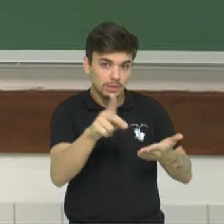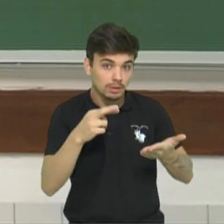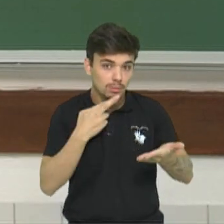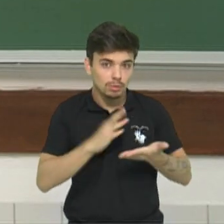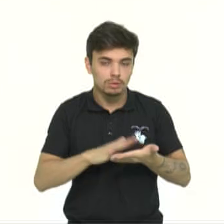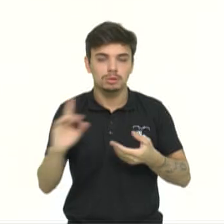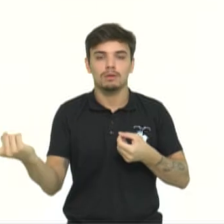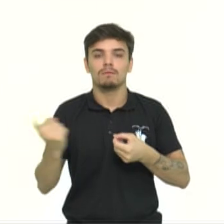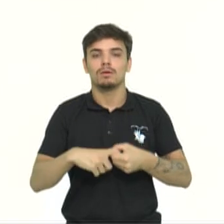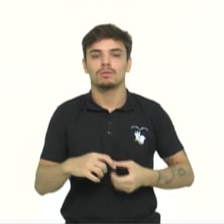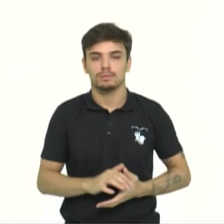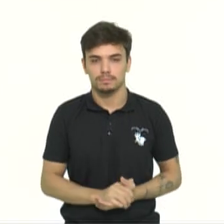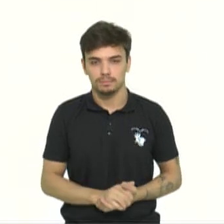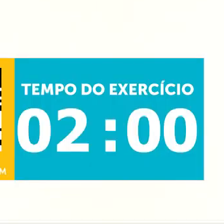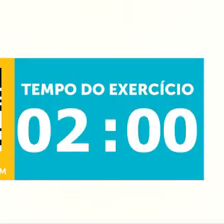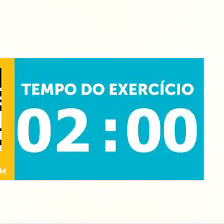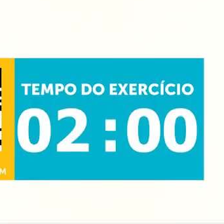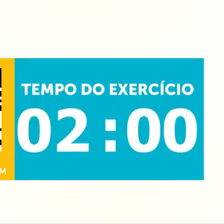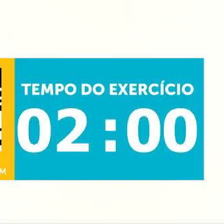vocês.